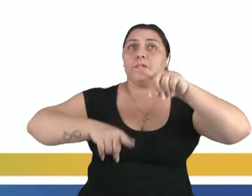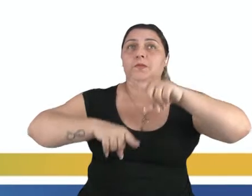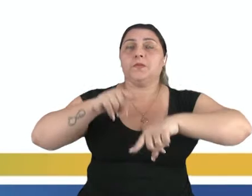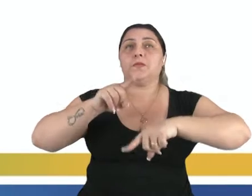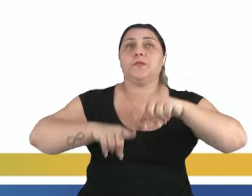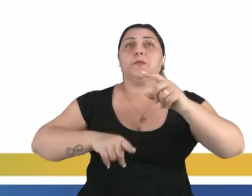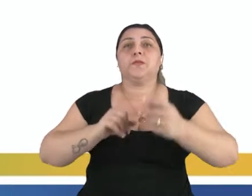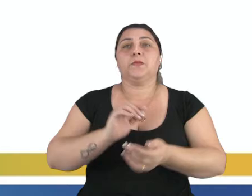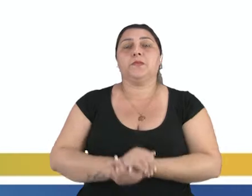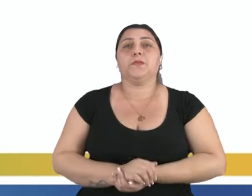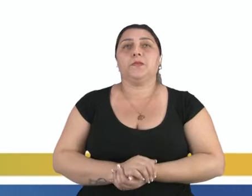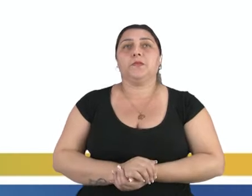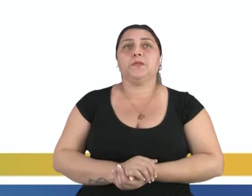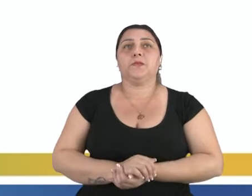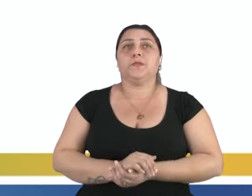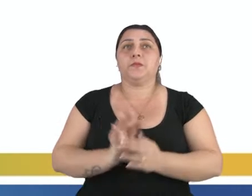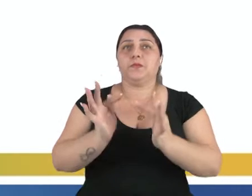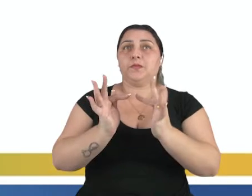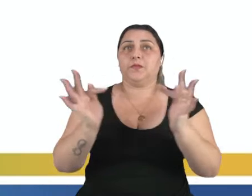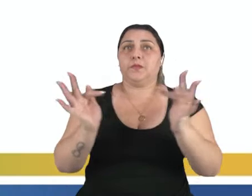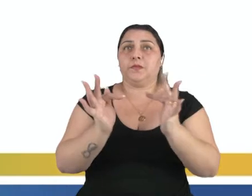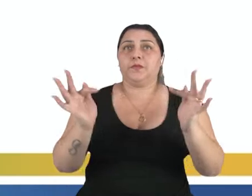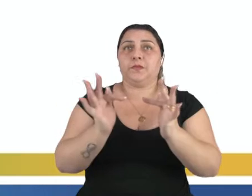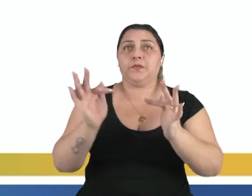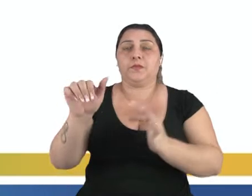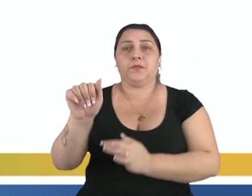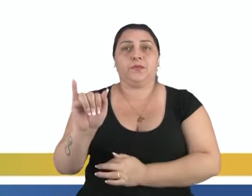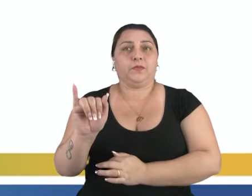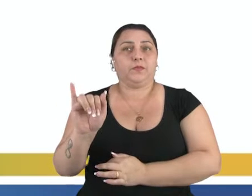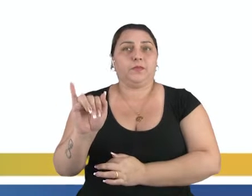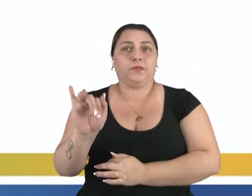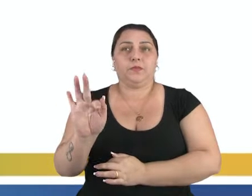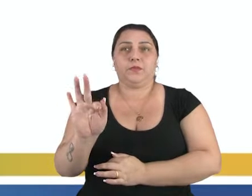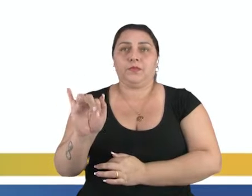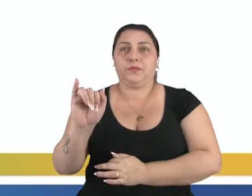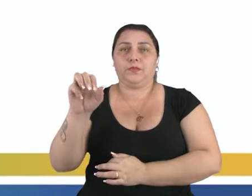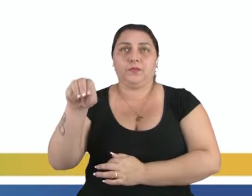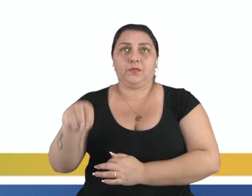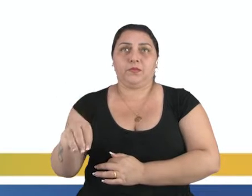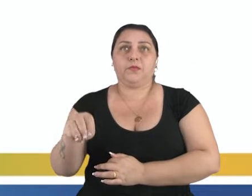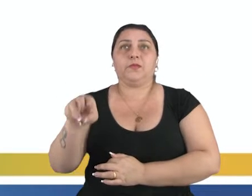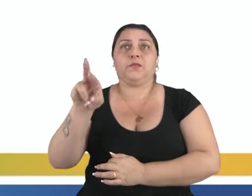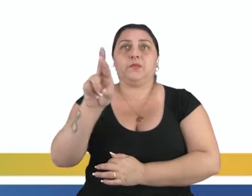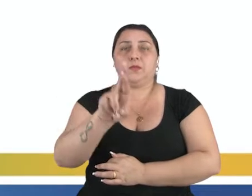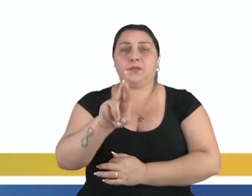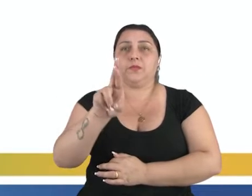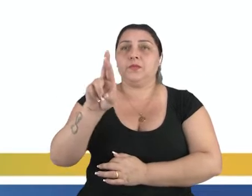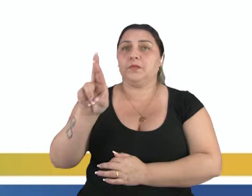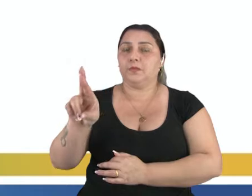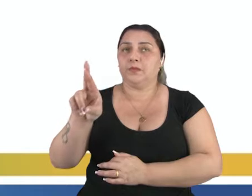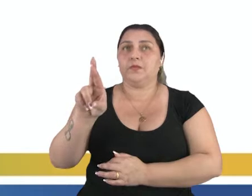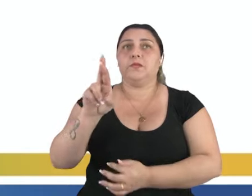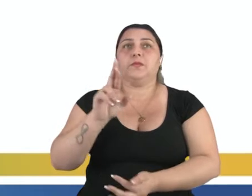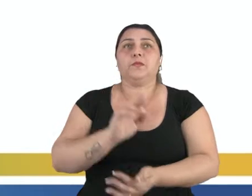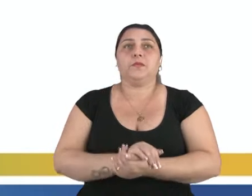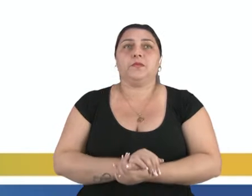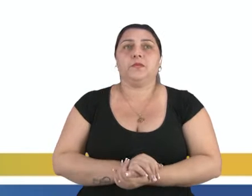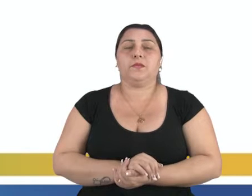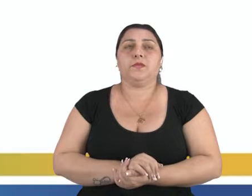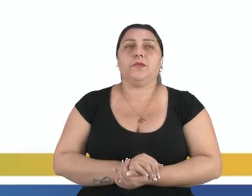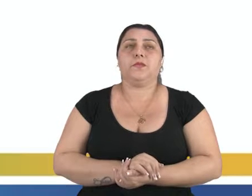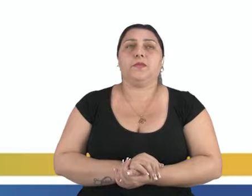uma função de R em R, nós vamos chamar a função afim quando existirem dois números